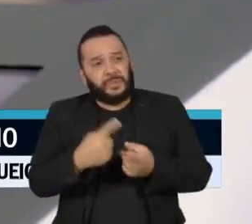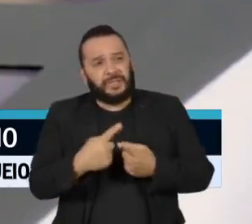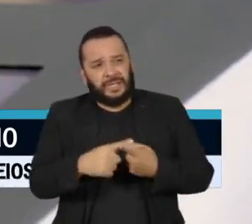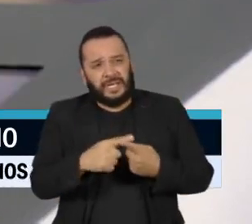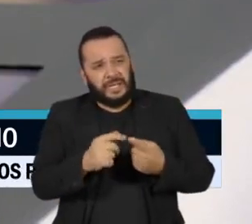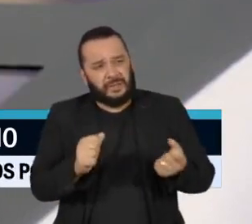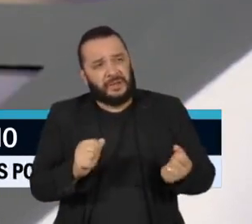florestas